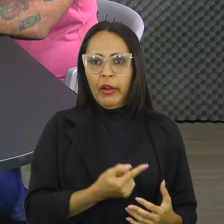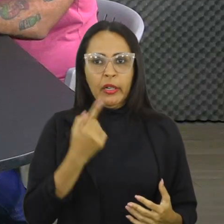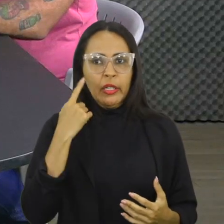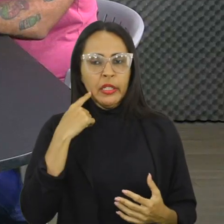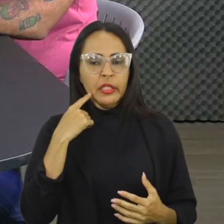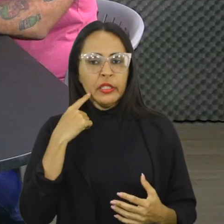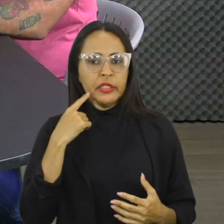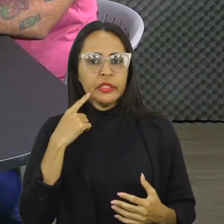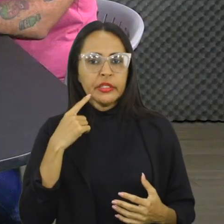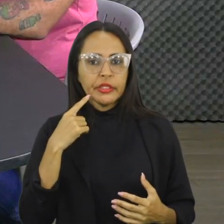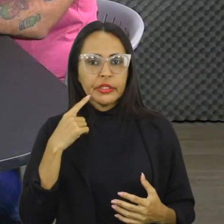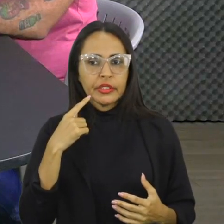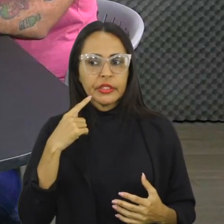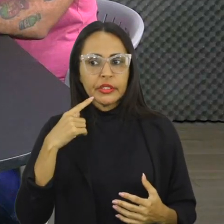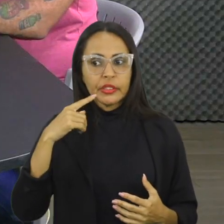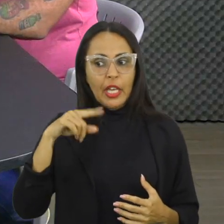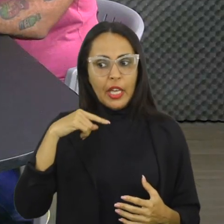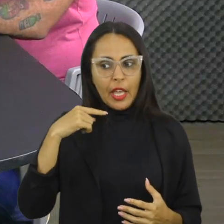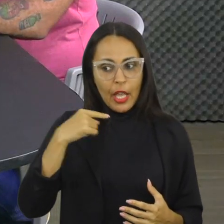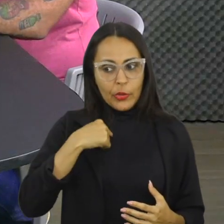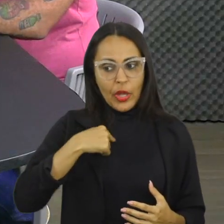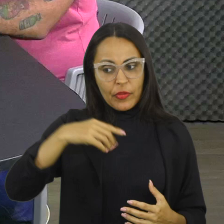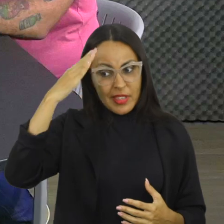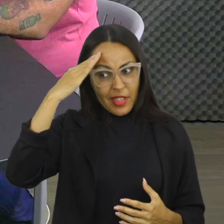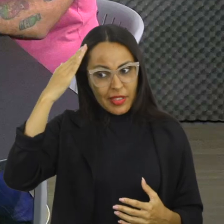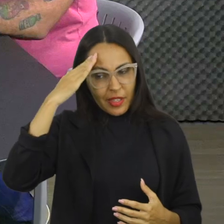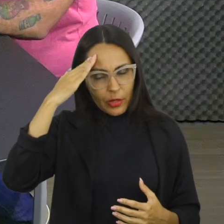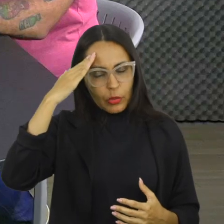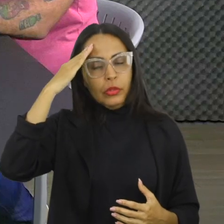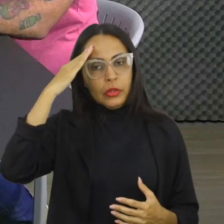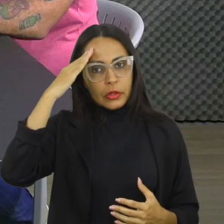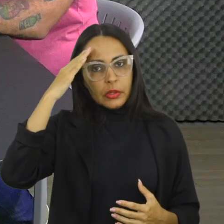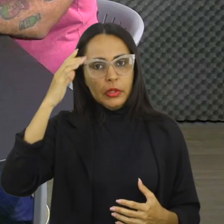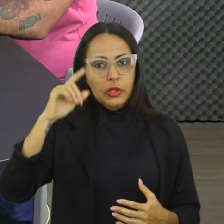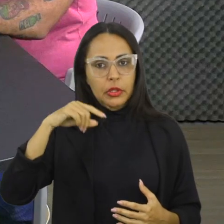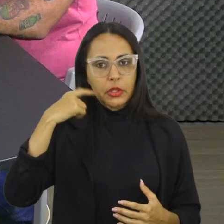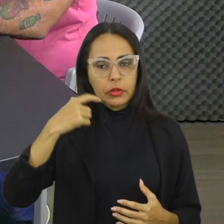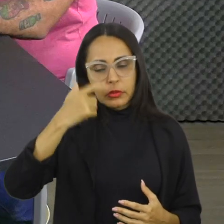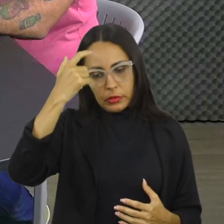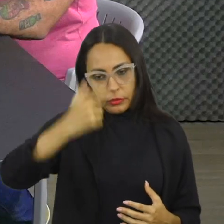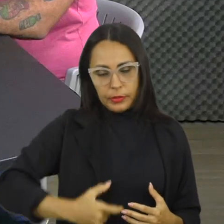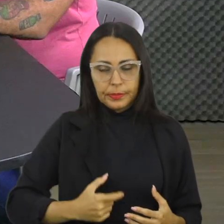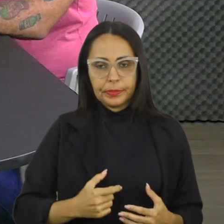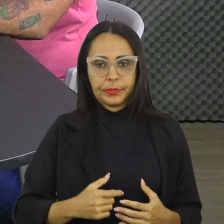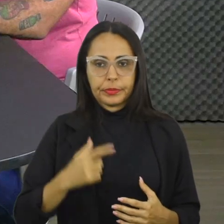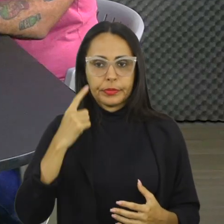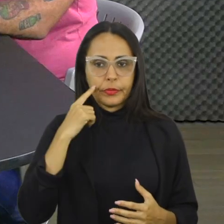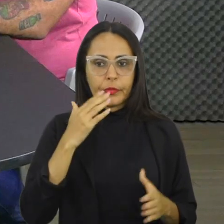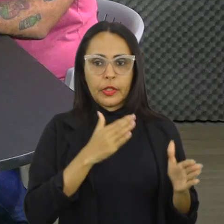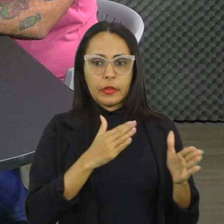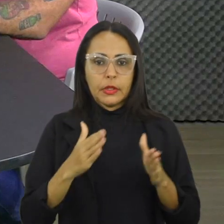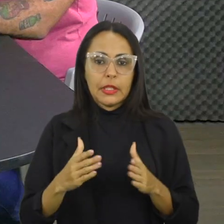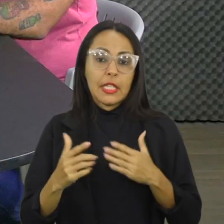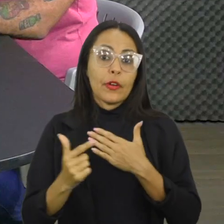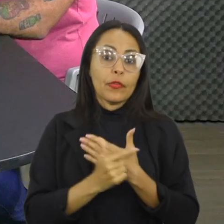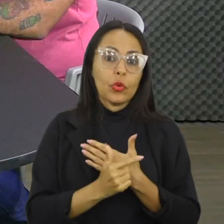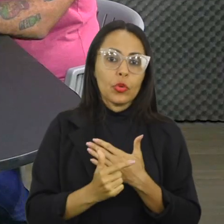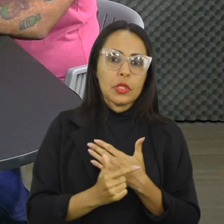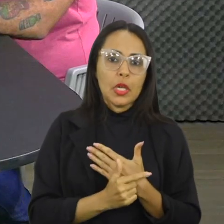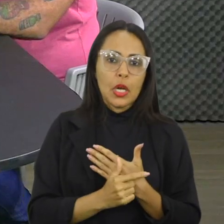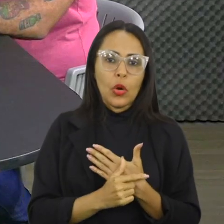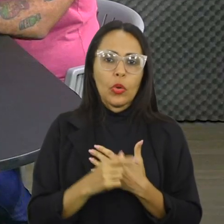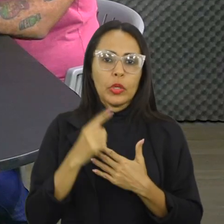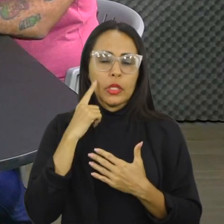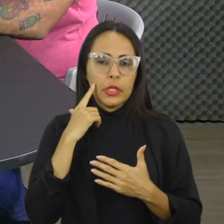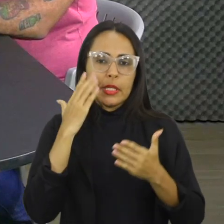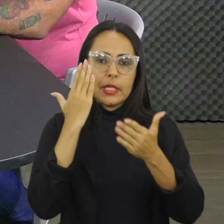estava entendendo, eu estava compreendendo que eu estava nesse momento, nesse papel de quebrar